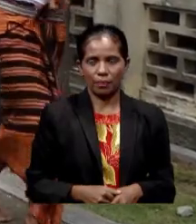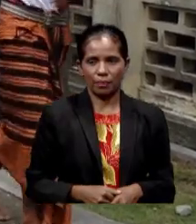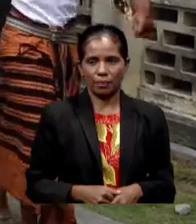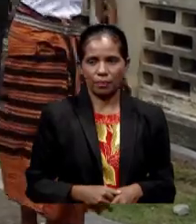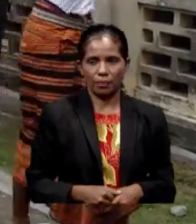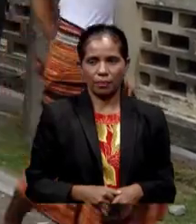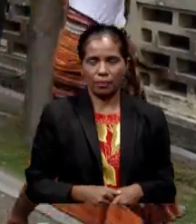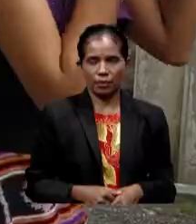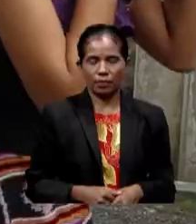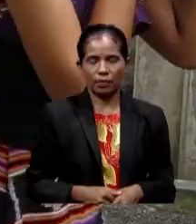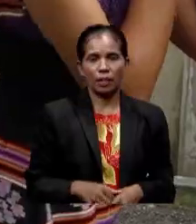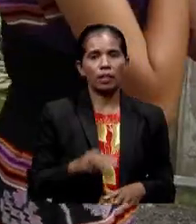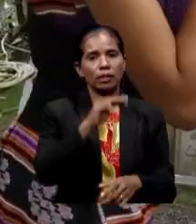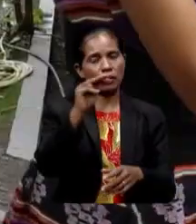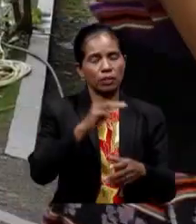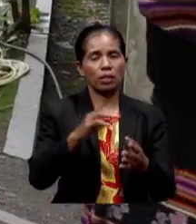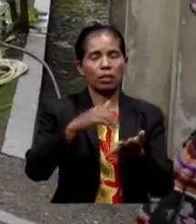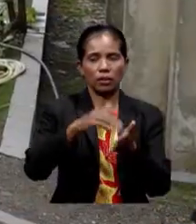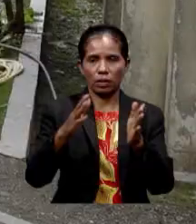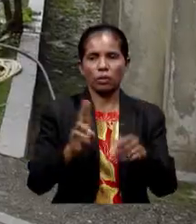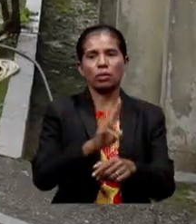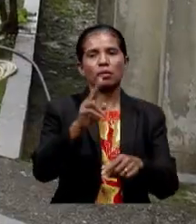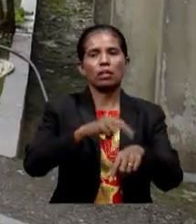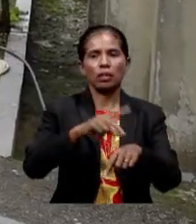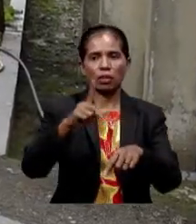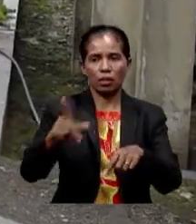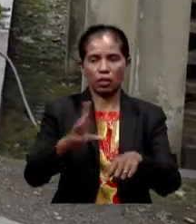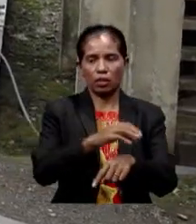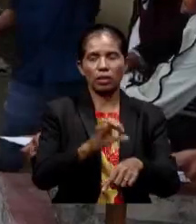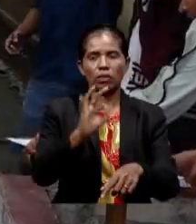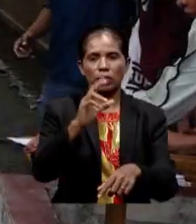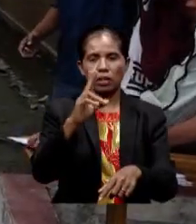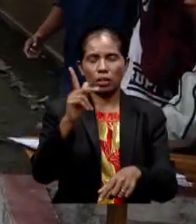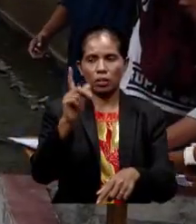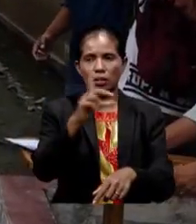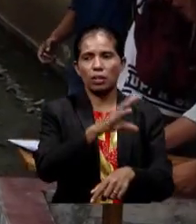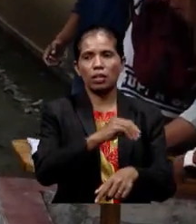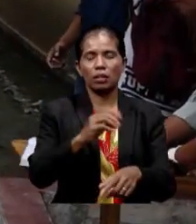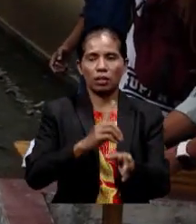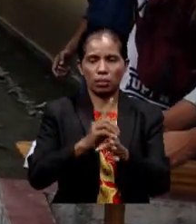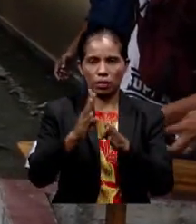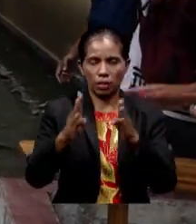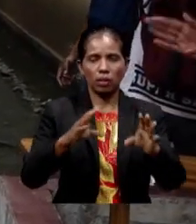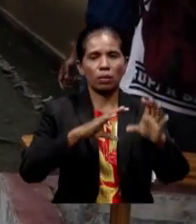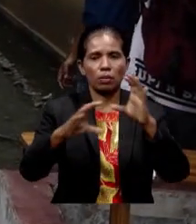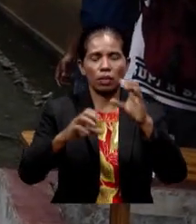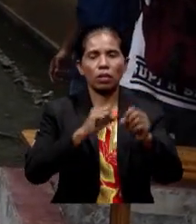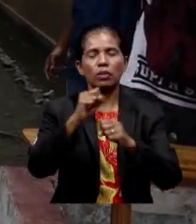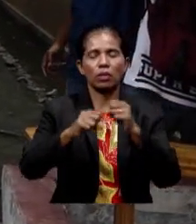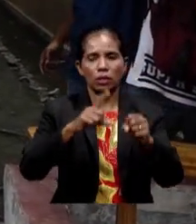Segunda-feira, né, estudante da Universidade Nacional Timor-Leste, Faculdade de Ciências Sociais, Departamento de Comunicação